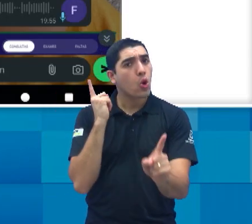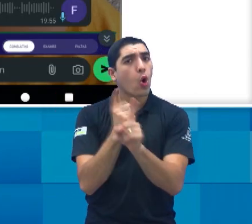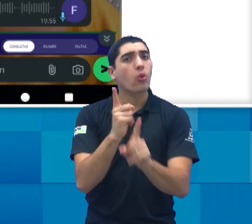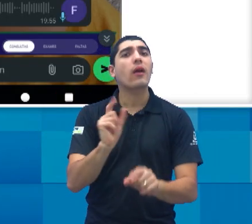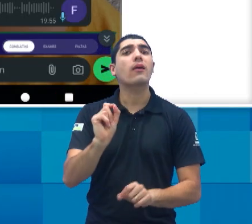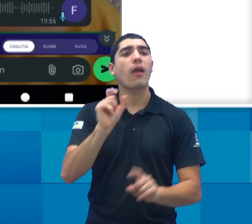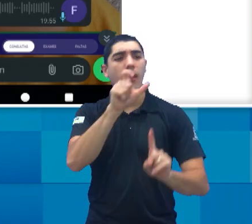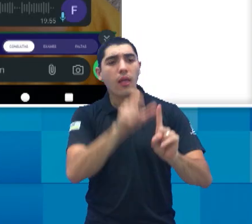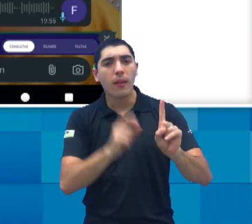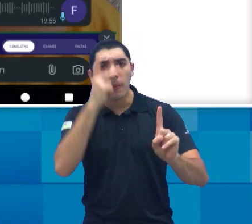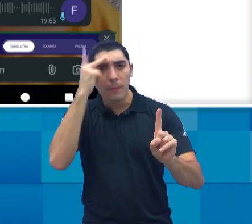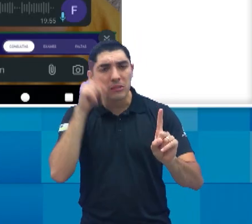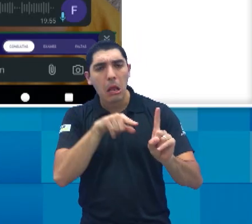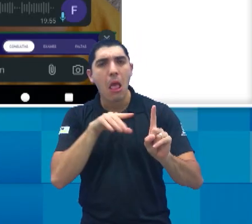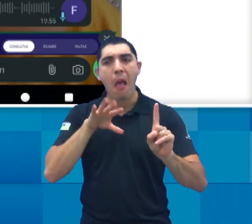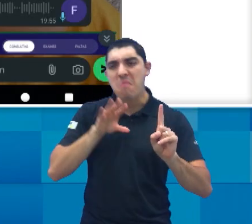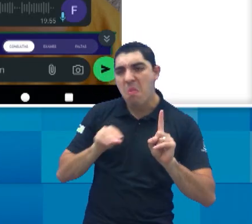de